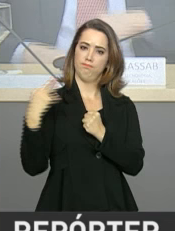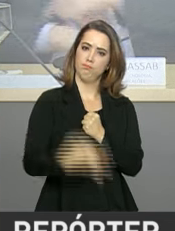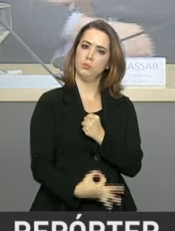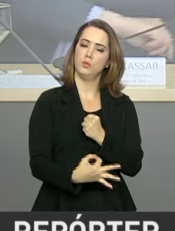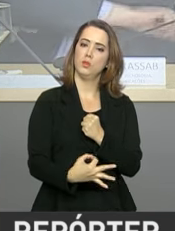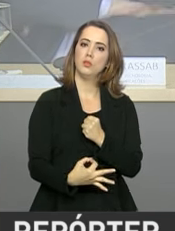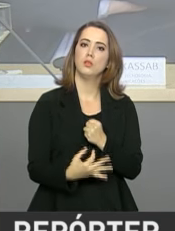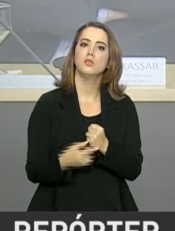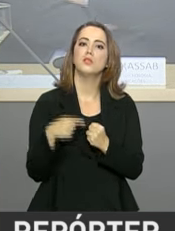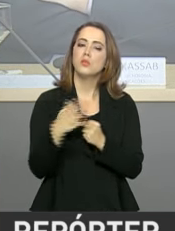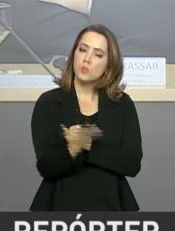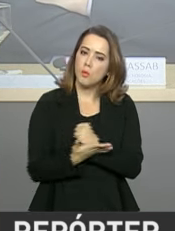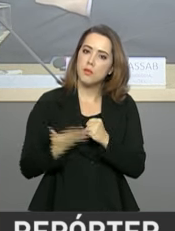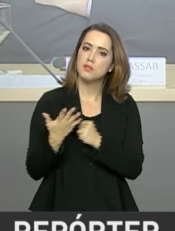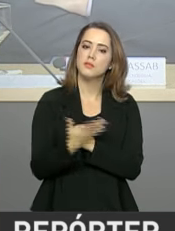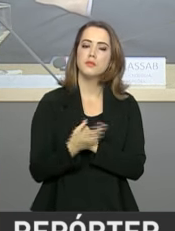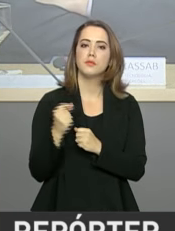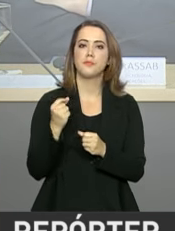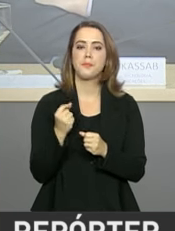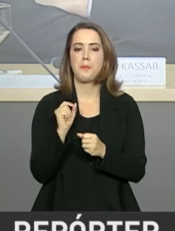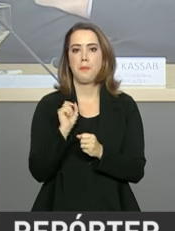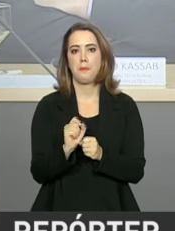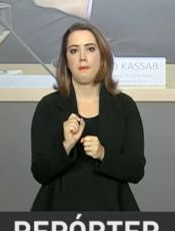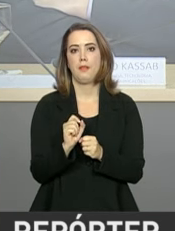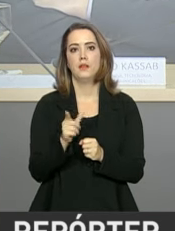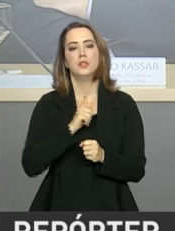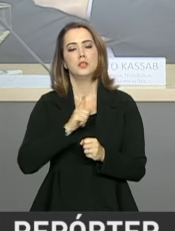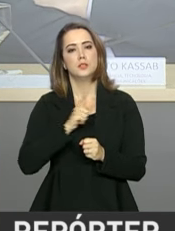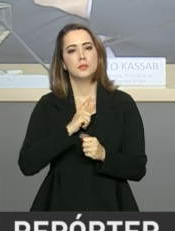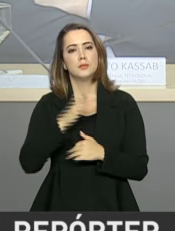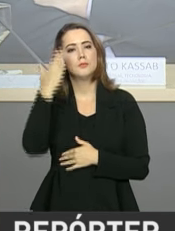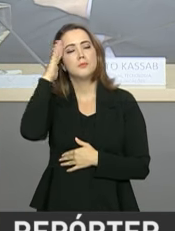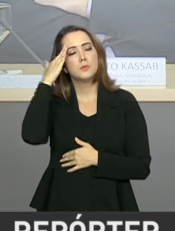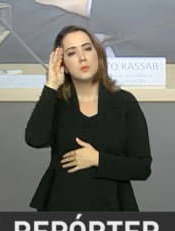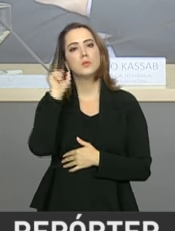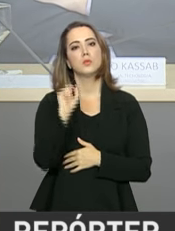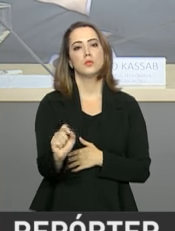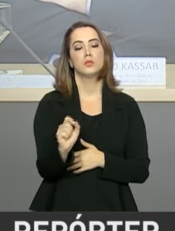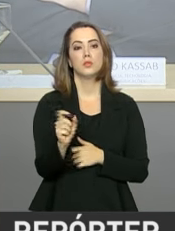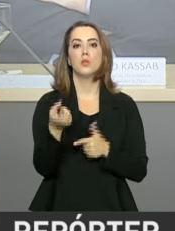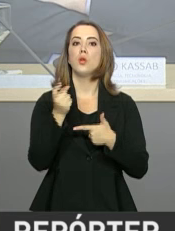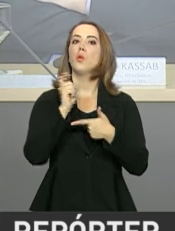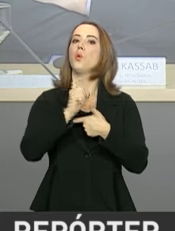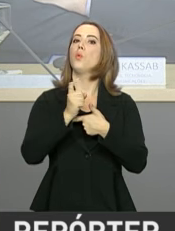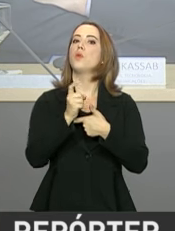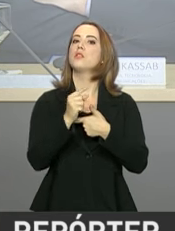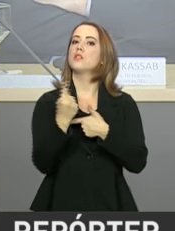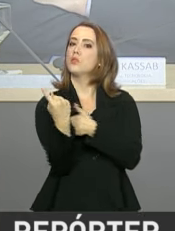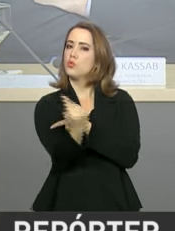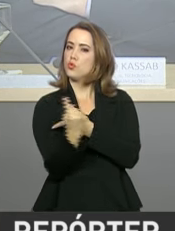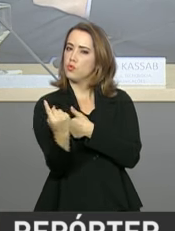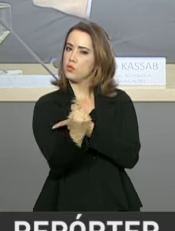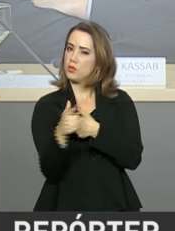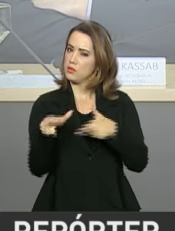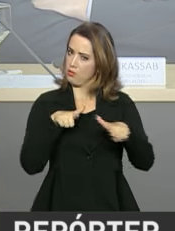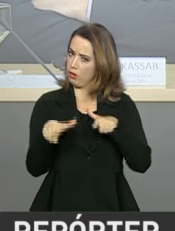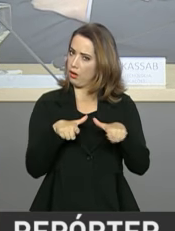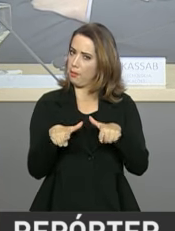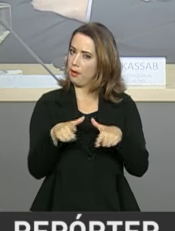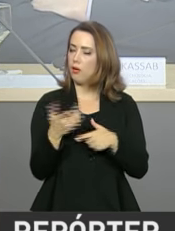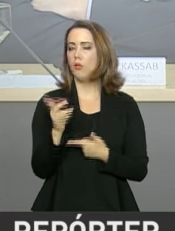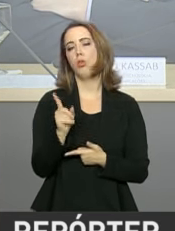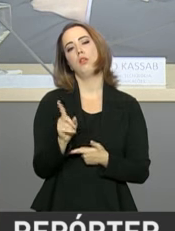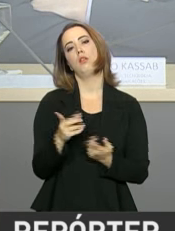eh na medida em que se tem a compreensão de que o Executivo não está governando sozinho mas o